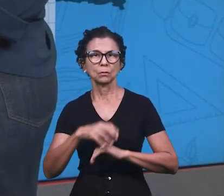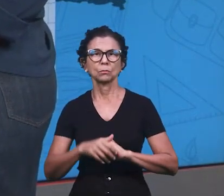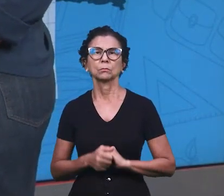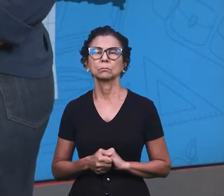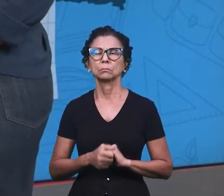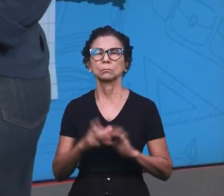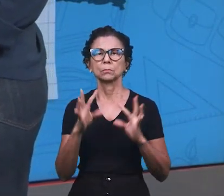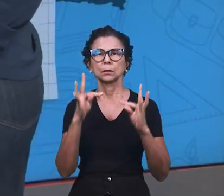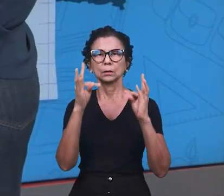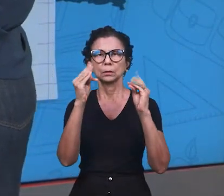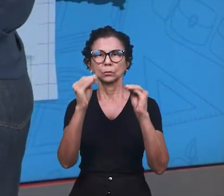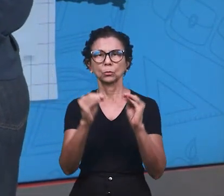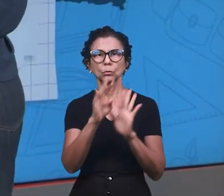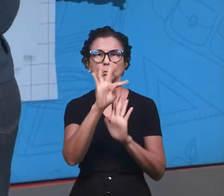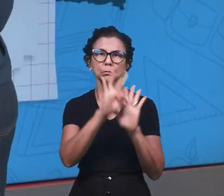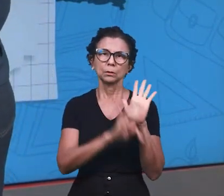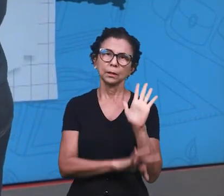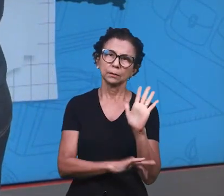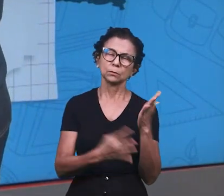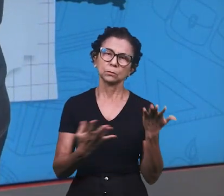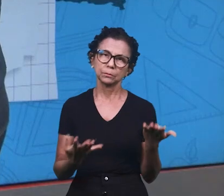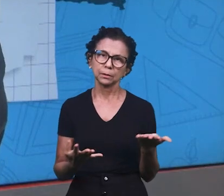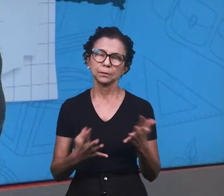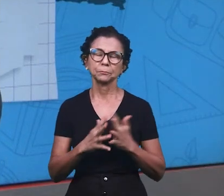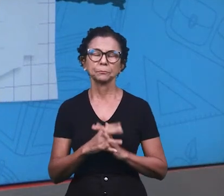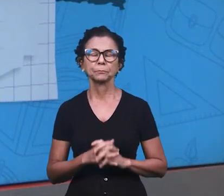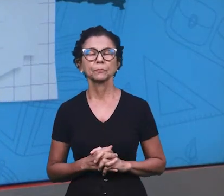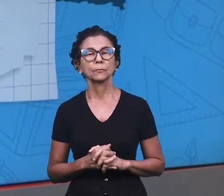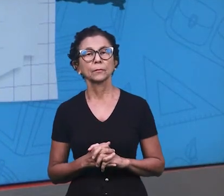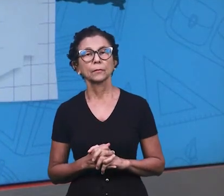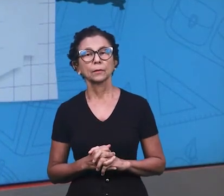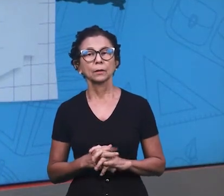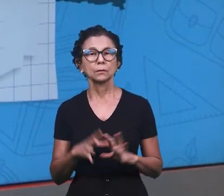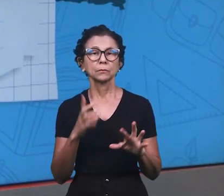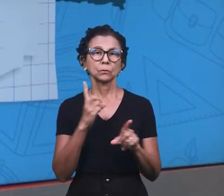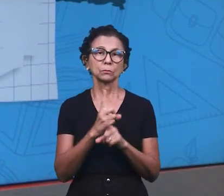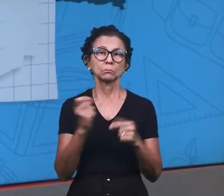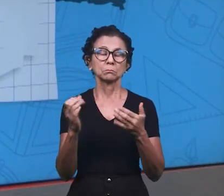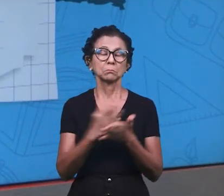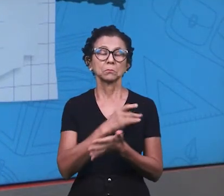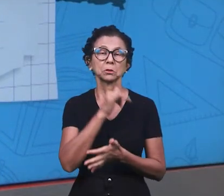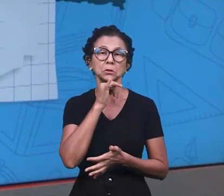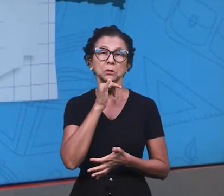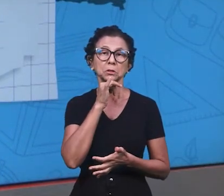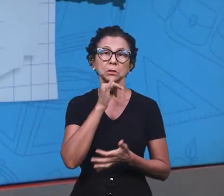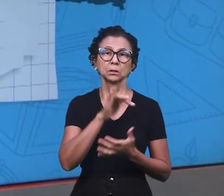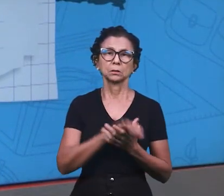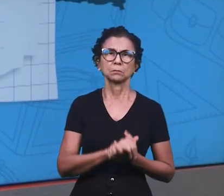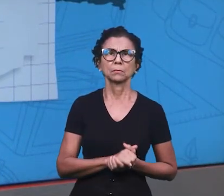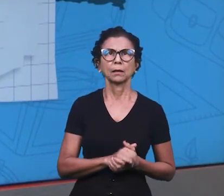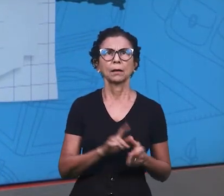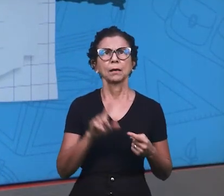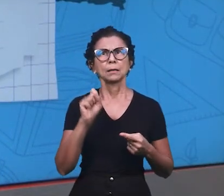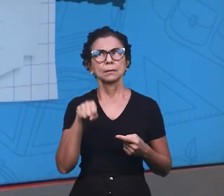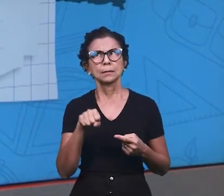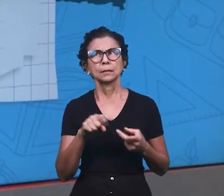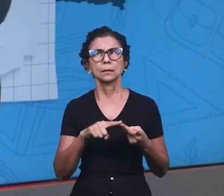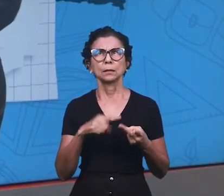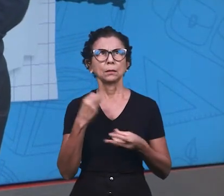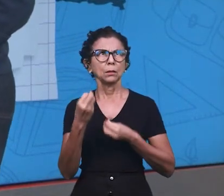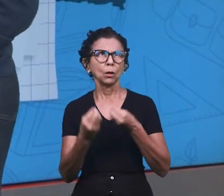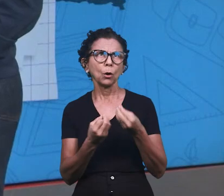do texto dissertativo argumentativo. E aí você vai encontrar, né, alguns exemplos como outro sim, como,